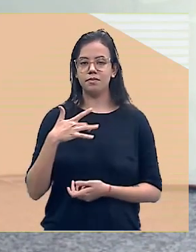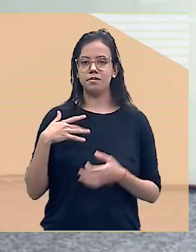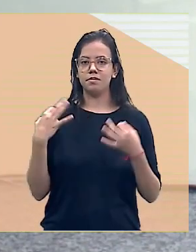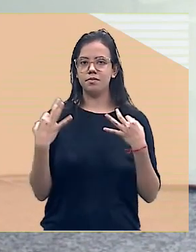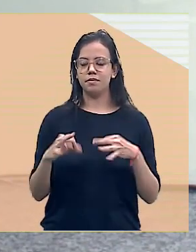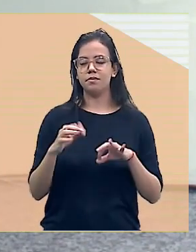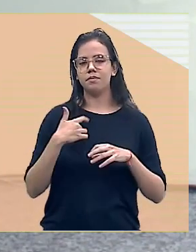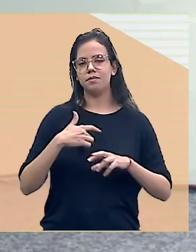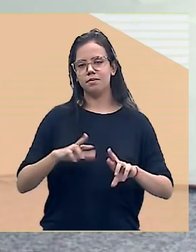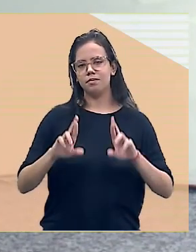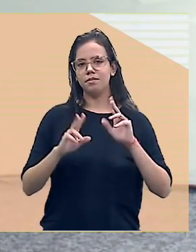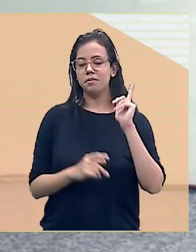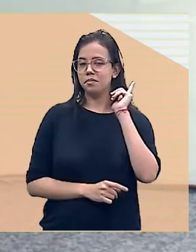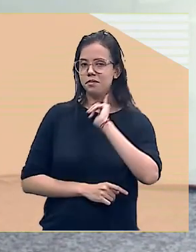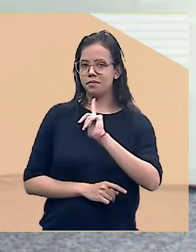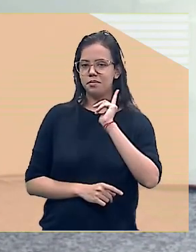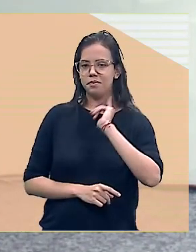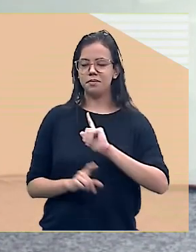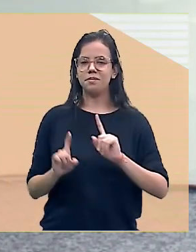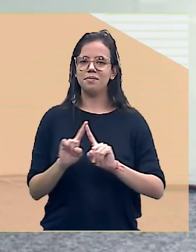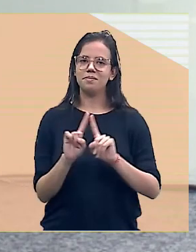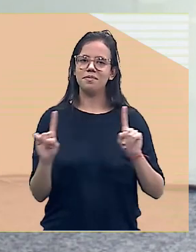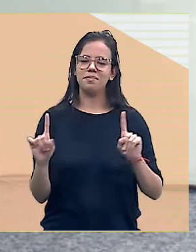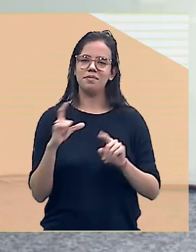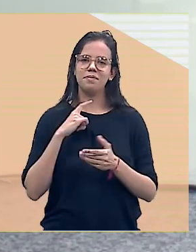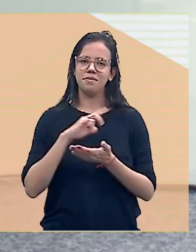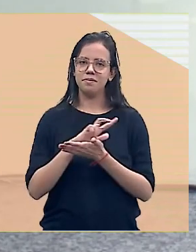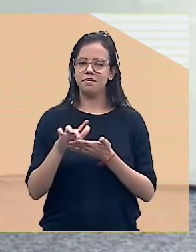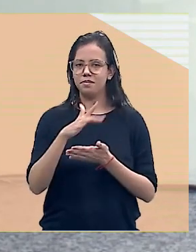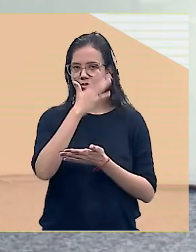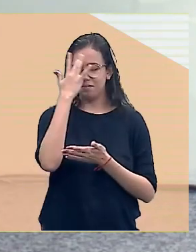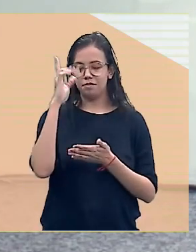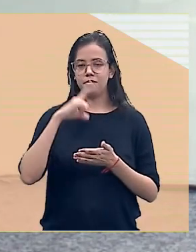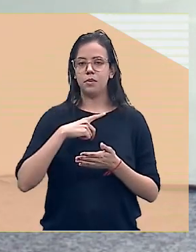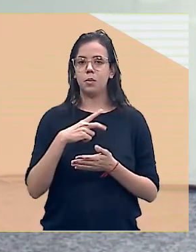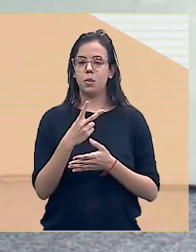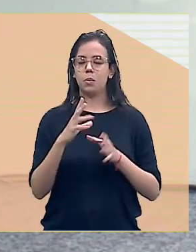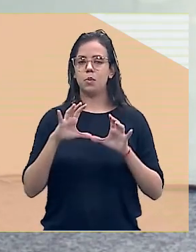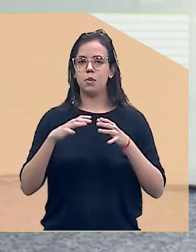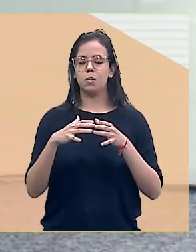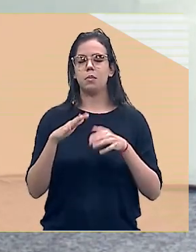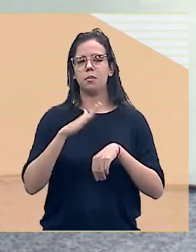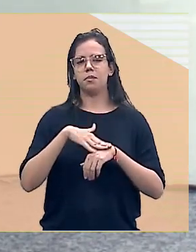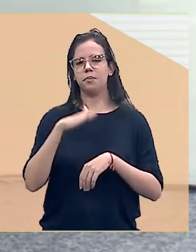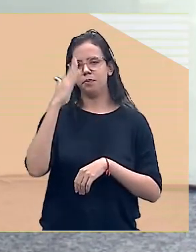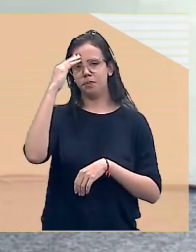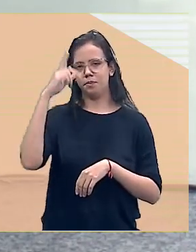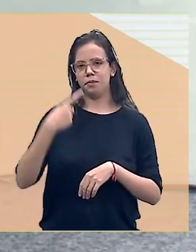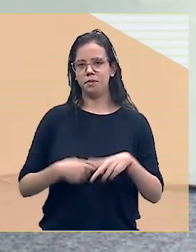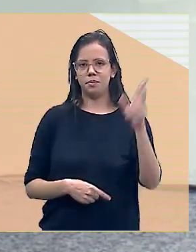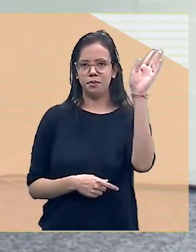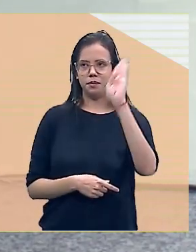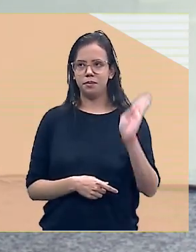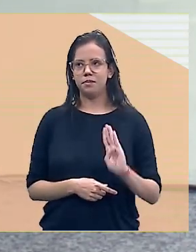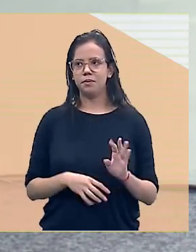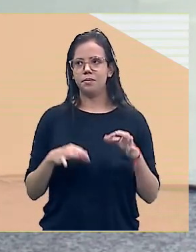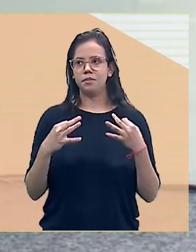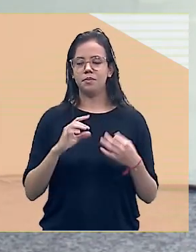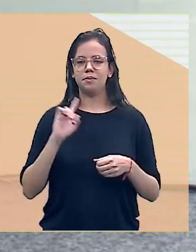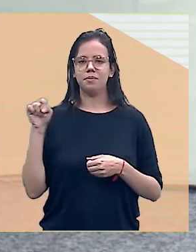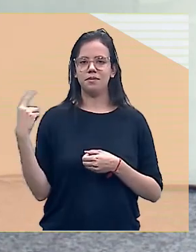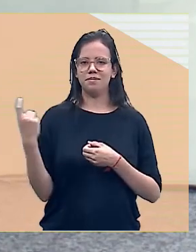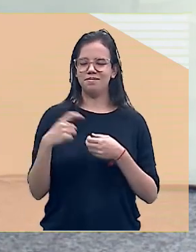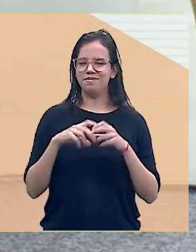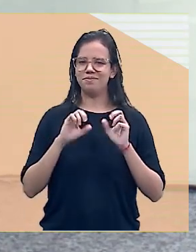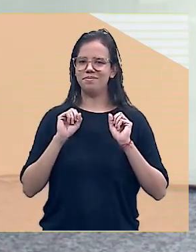não é eu tô passando pelo Flamengo né mas tem muitos torcedores são as duas maiores torcidas do Brasil né e a gente